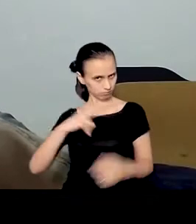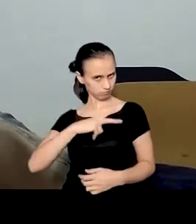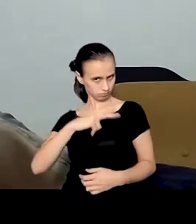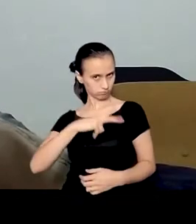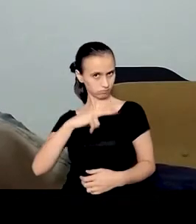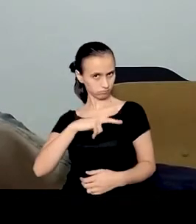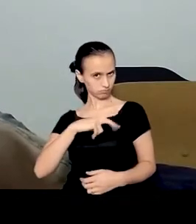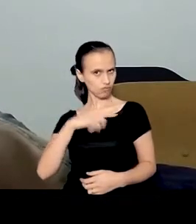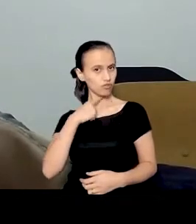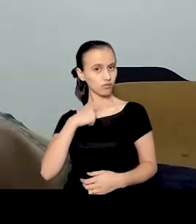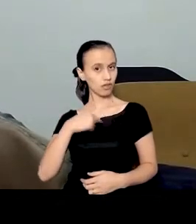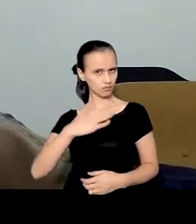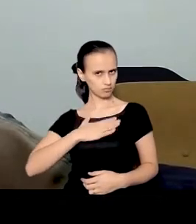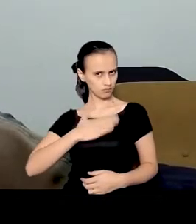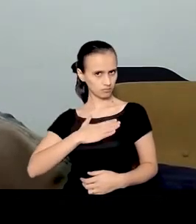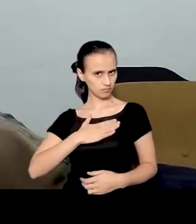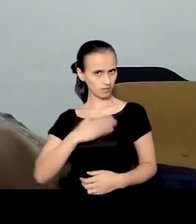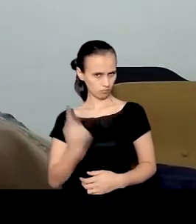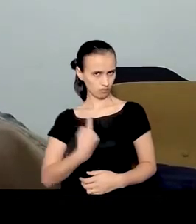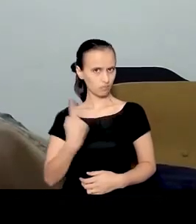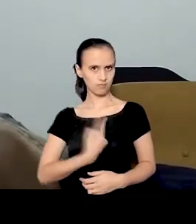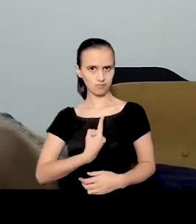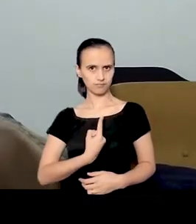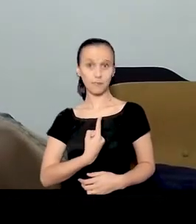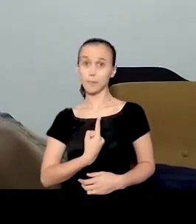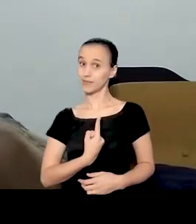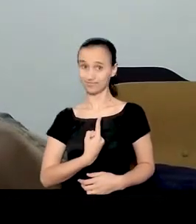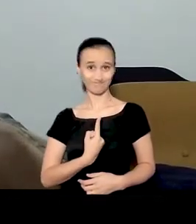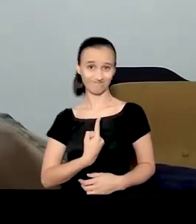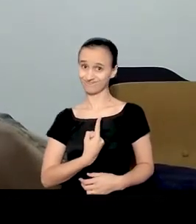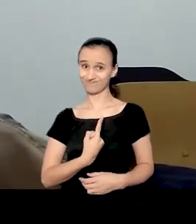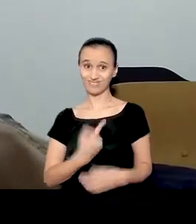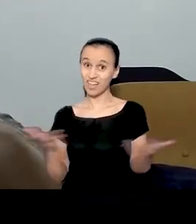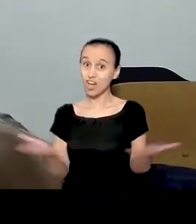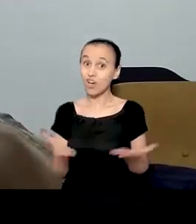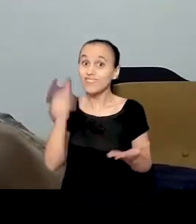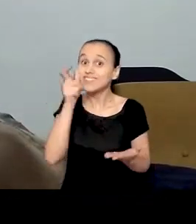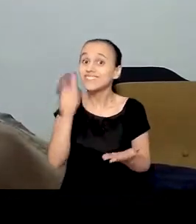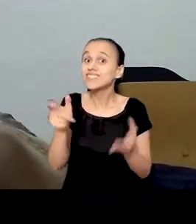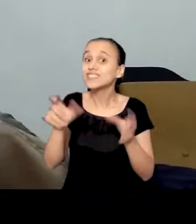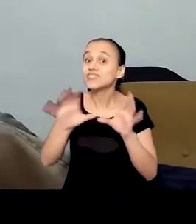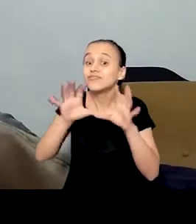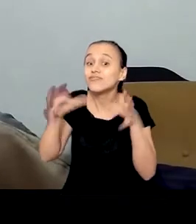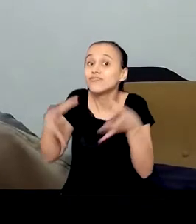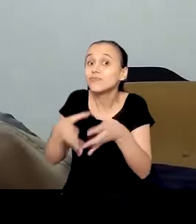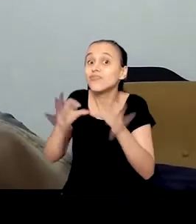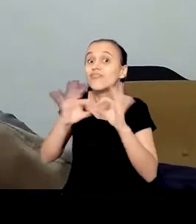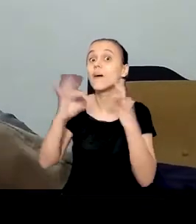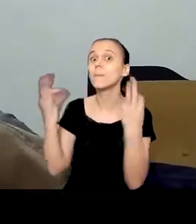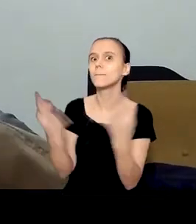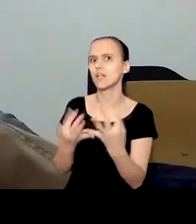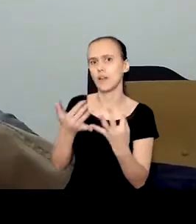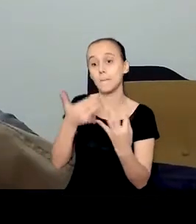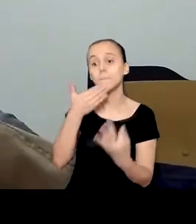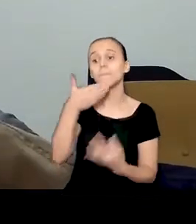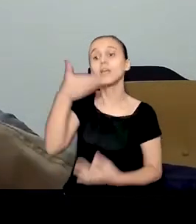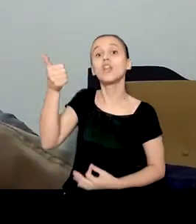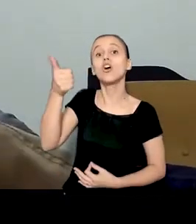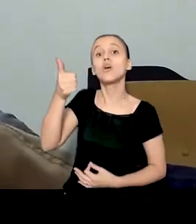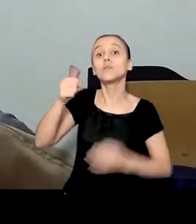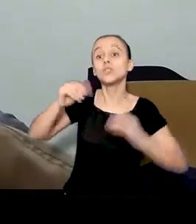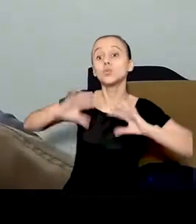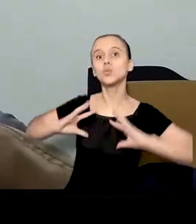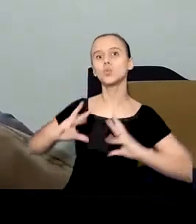à realização do meu, da minha vontade privada, mas de um núcleo maior, que é o núcleo familiar. É um